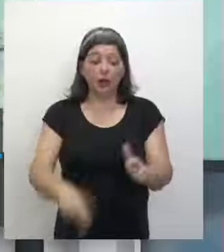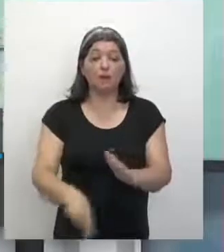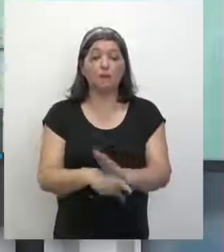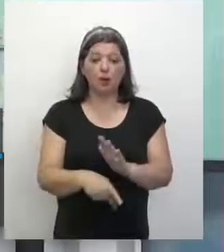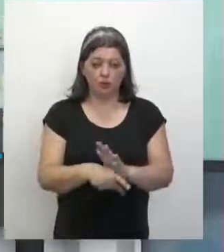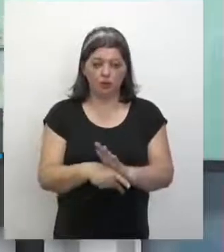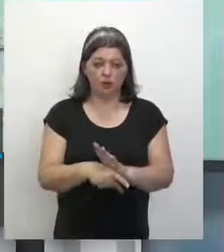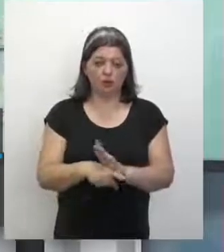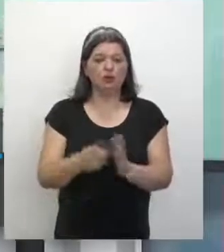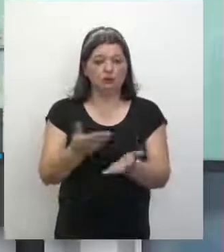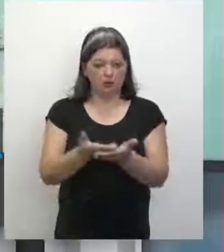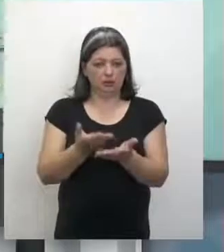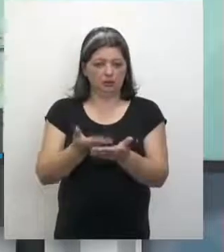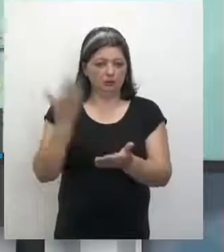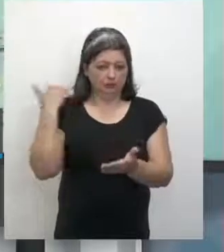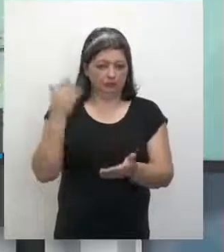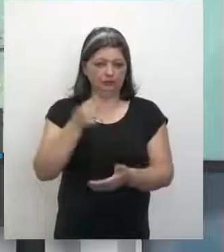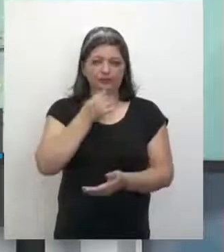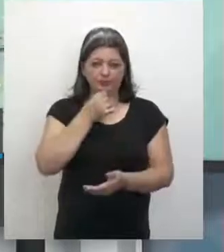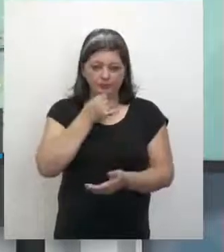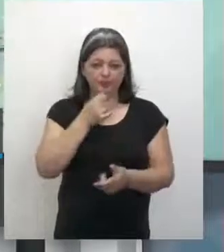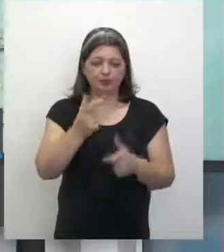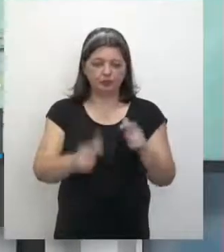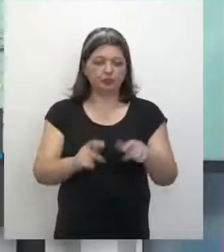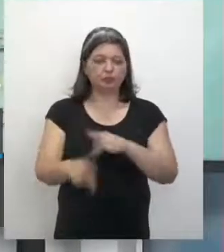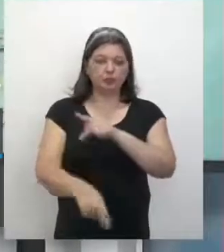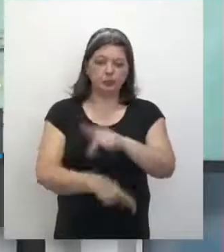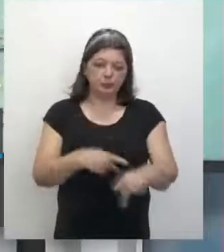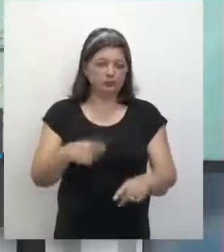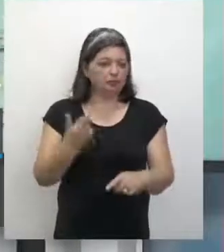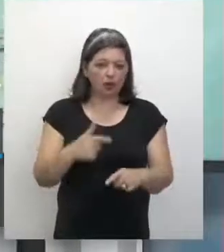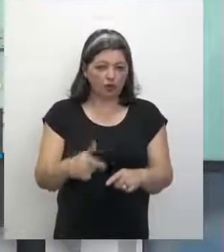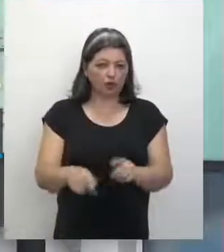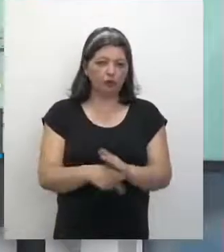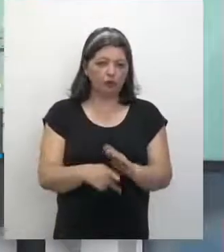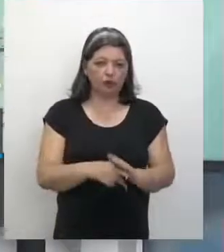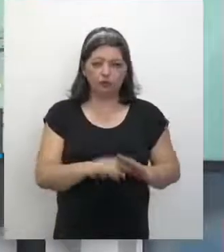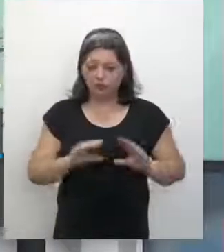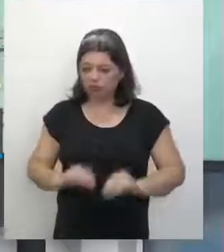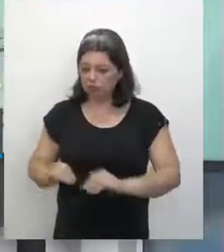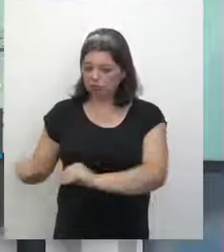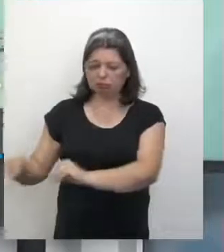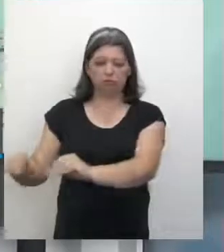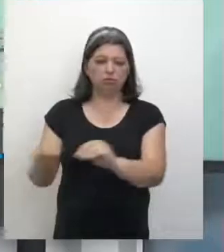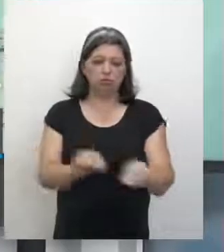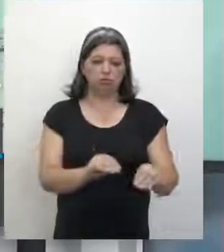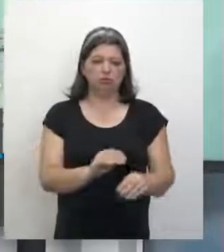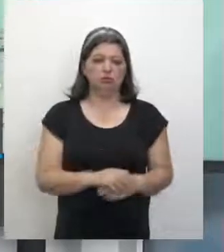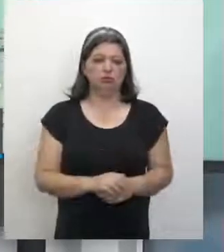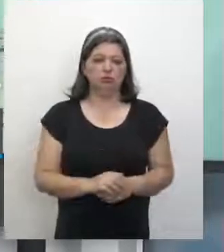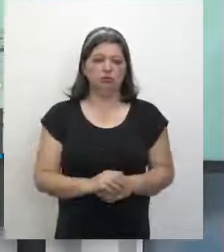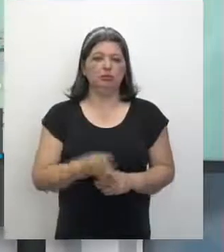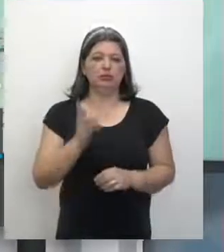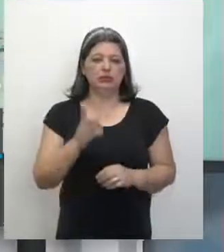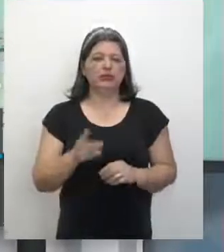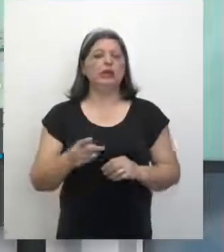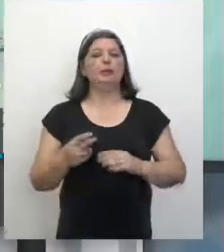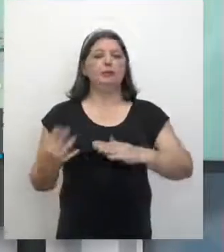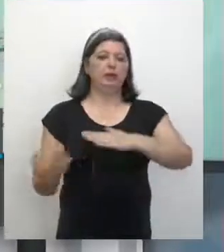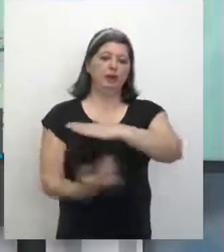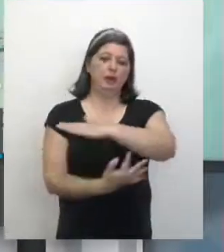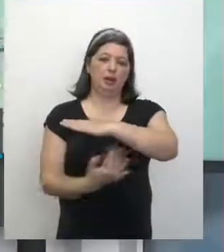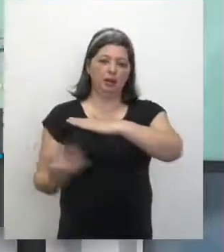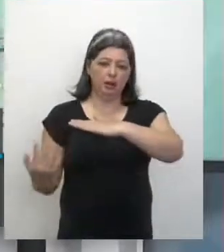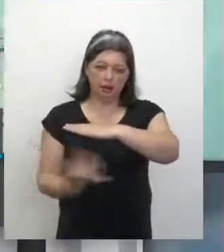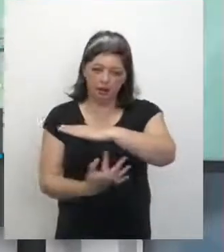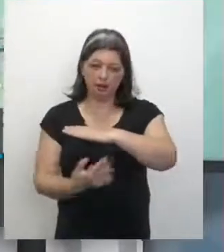aulas anteriores, por exemplo, o Kurdistão, que também não tem território fixo, né, tendo essa questão da discriminação. Então, tem a